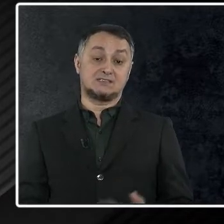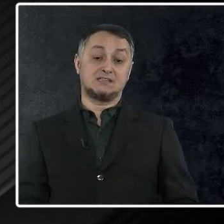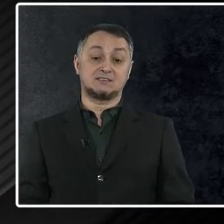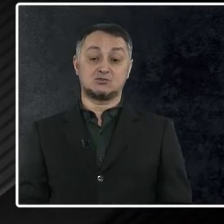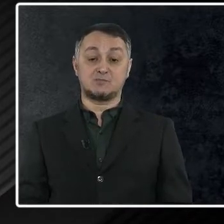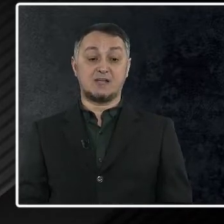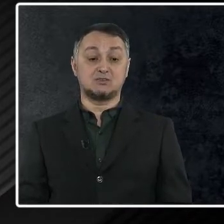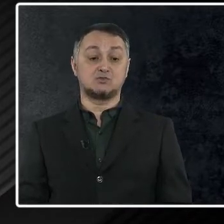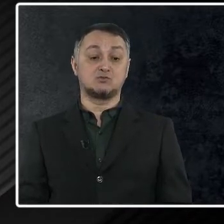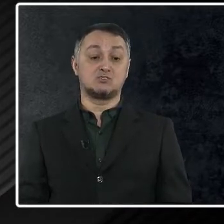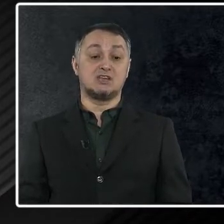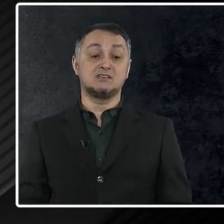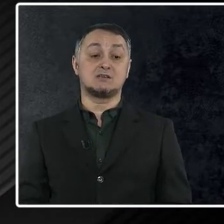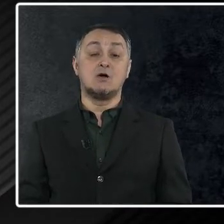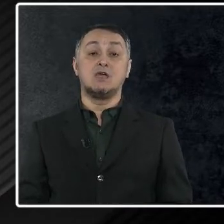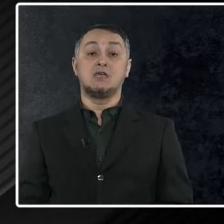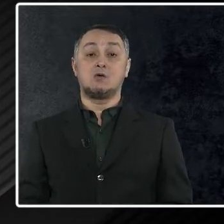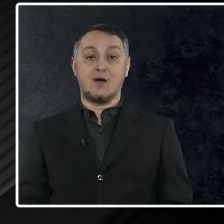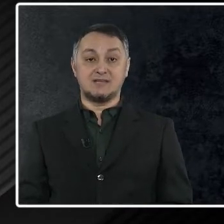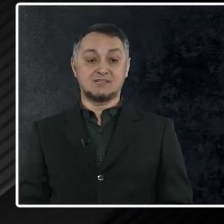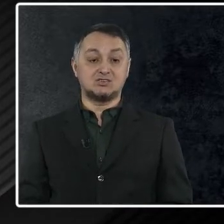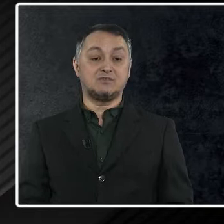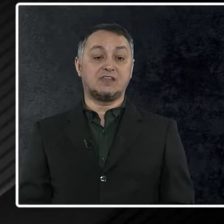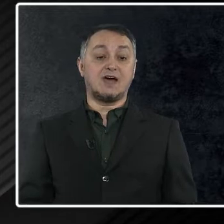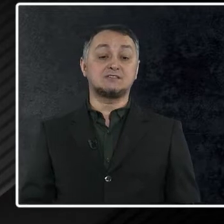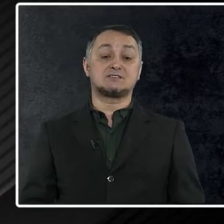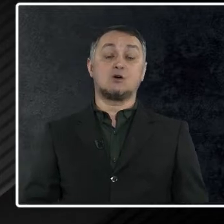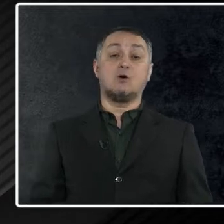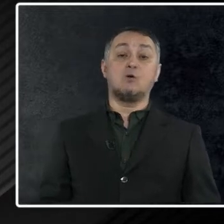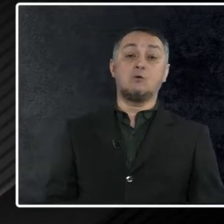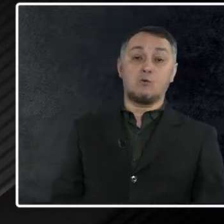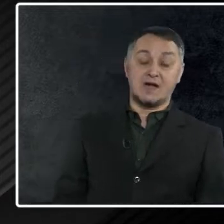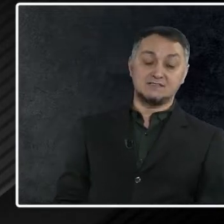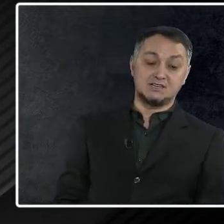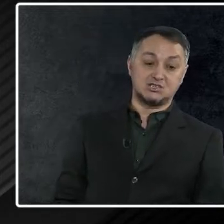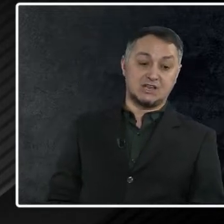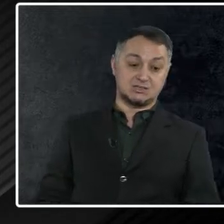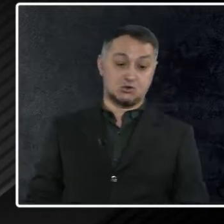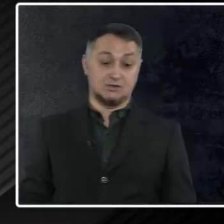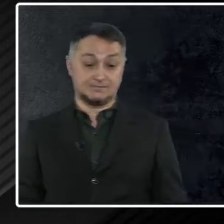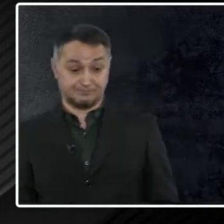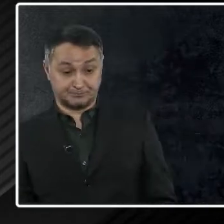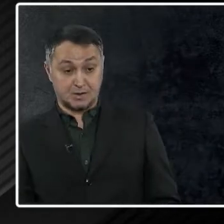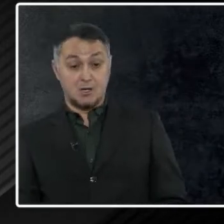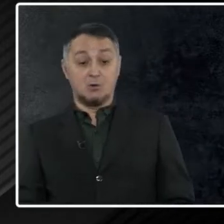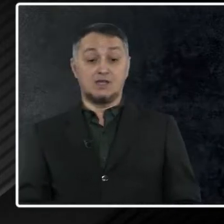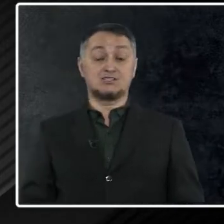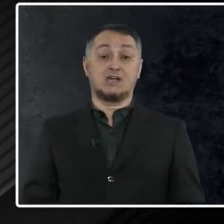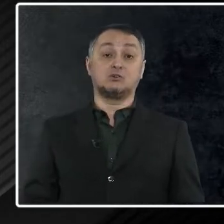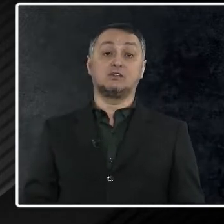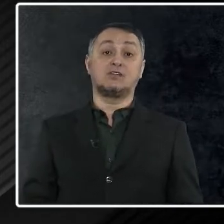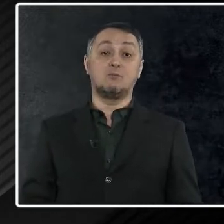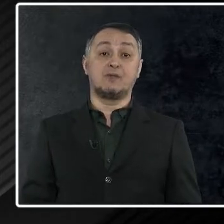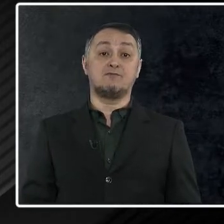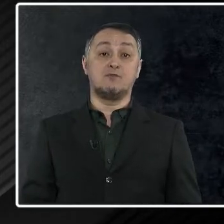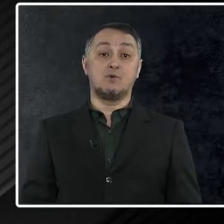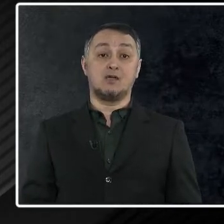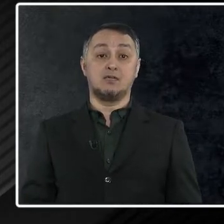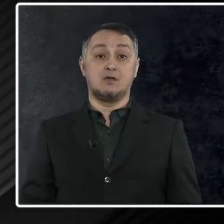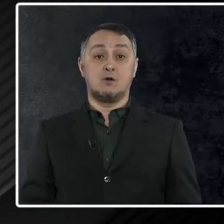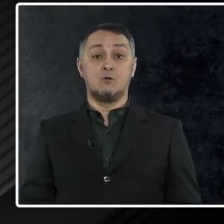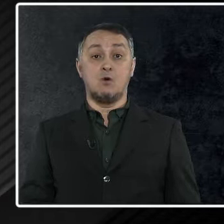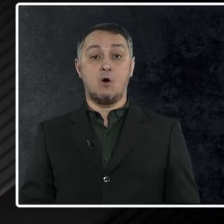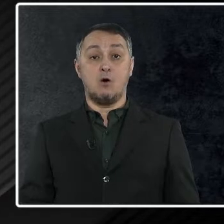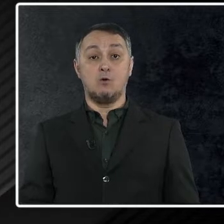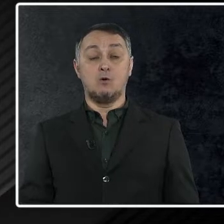das receitas que os partidos utilizam, em quais atividades ou quais destinações. O legislador, então, previu